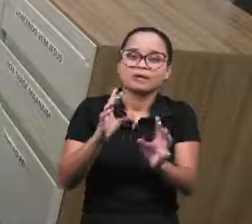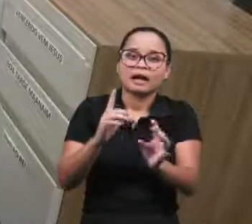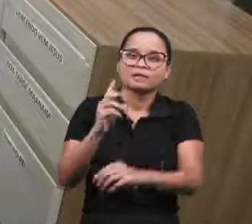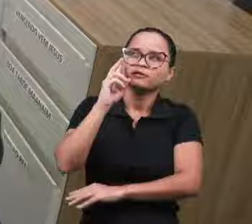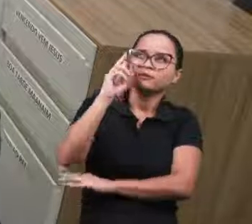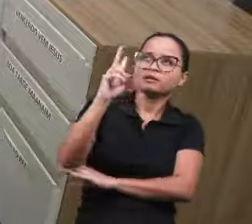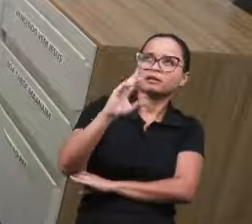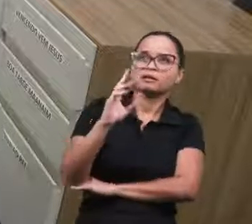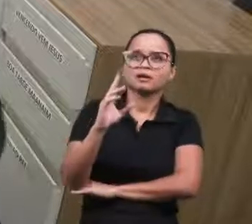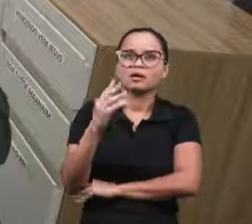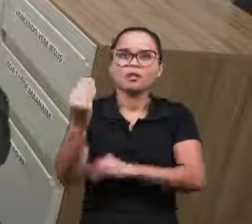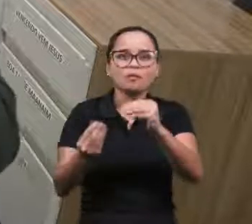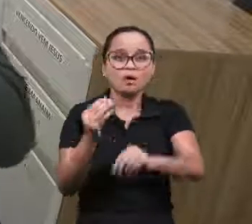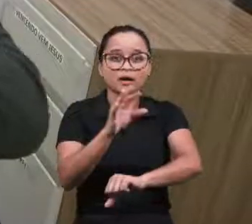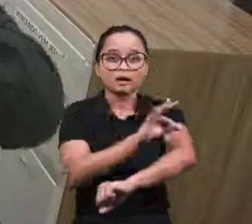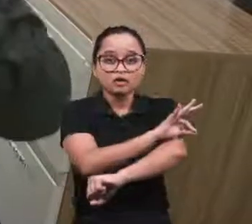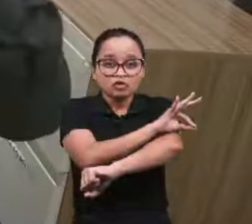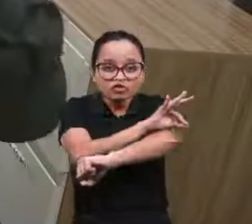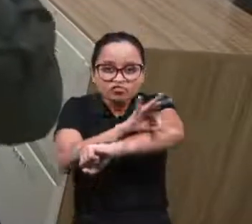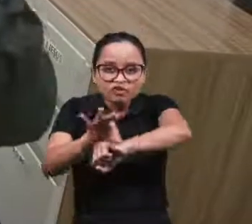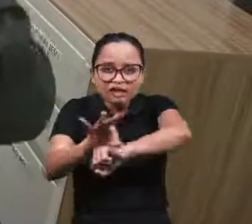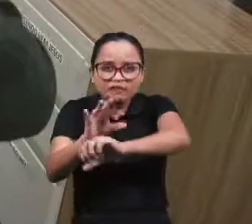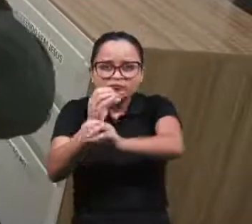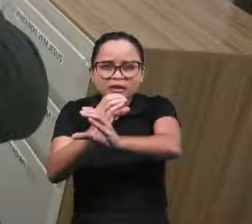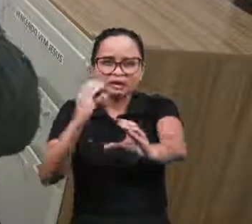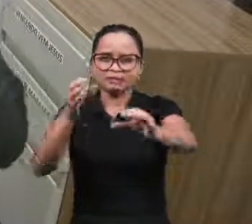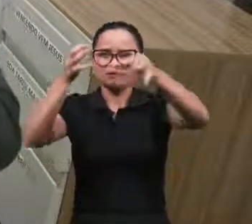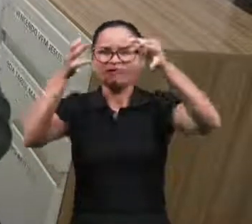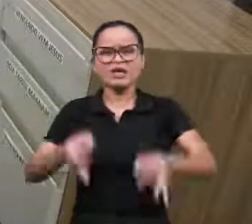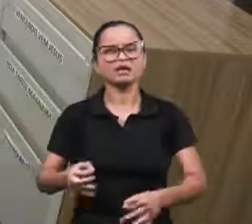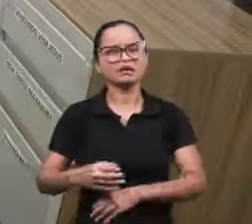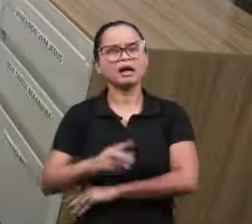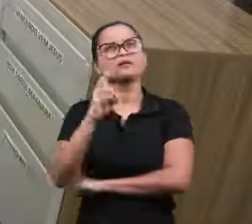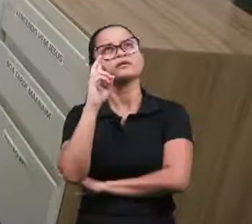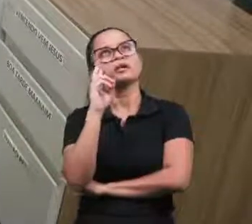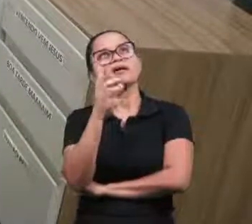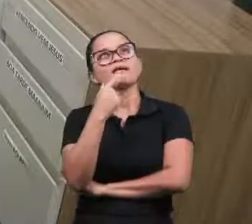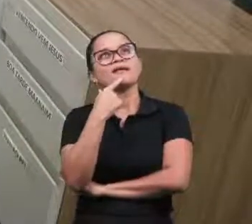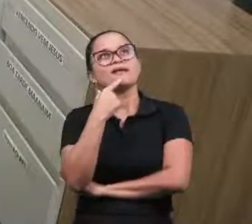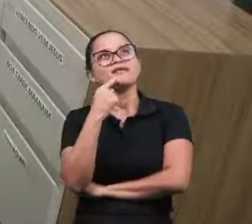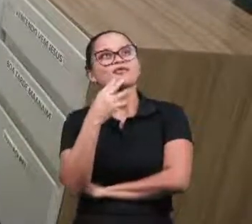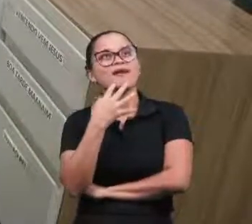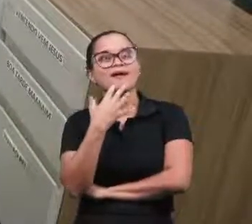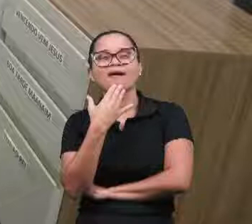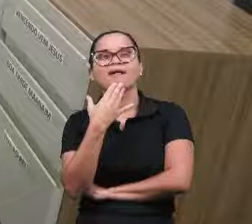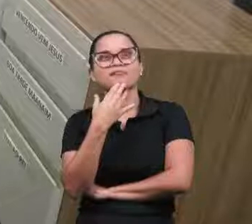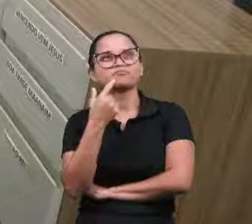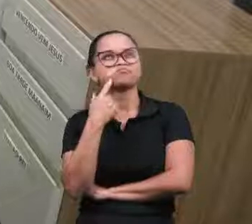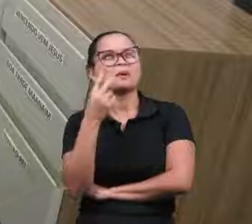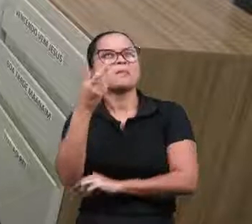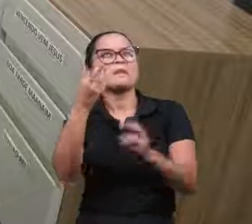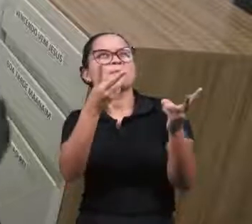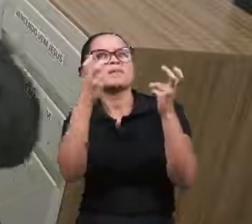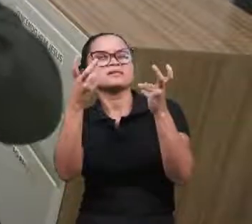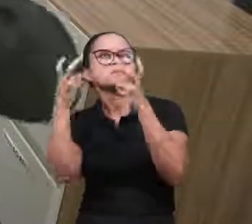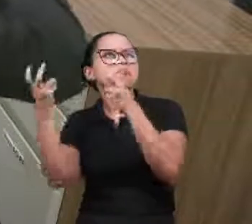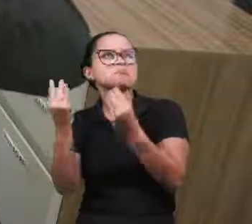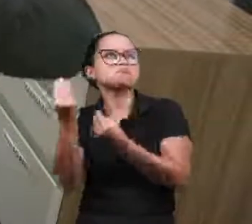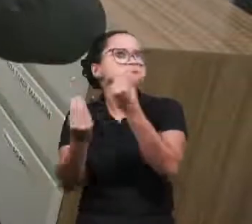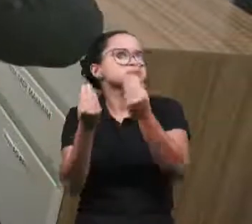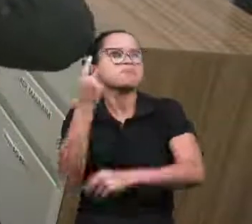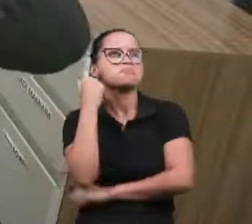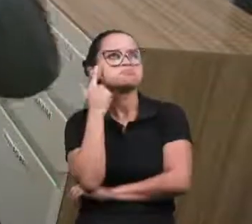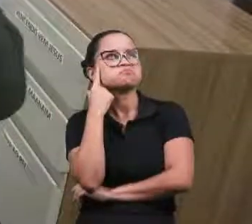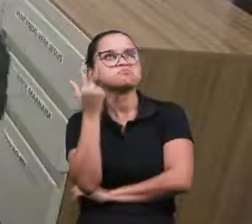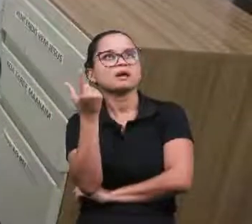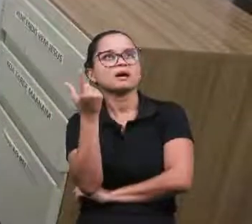uma engenharia perfeita, mas a gente olha assim, é uma coisa assim que a gente tem que ficar olhando para perceber assim, como é que... Parece que uma